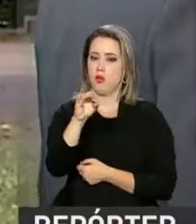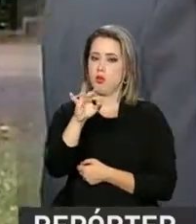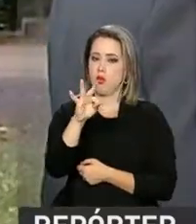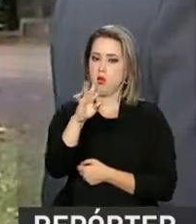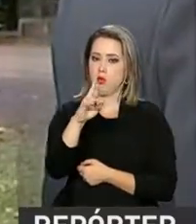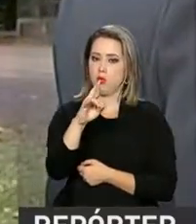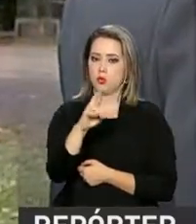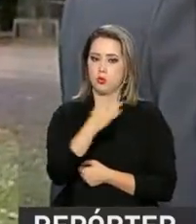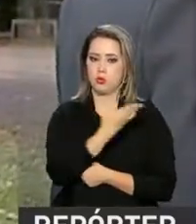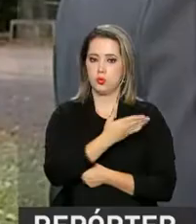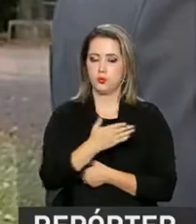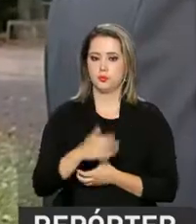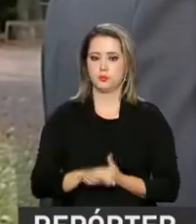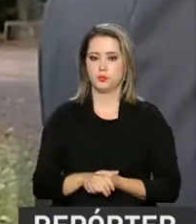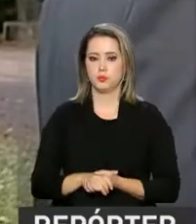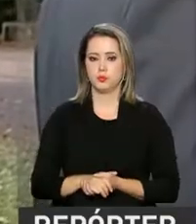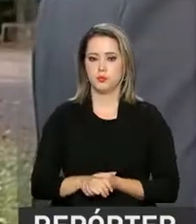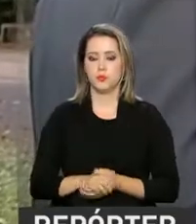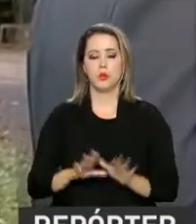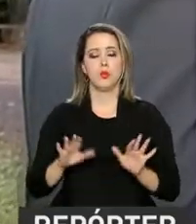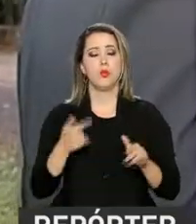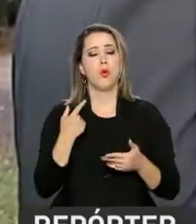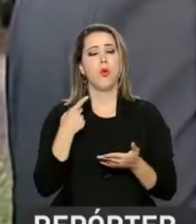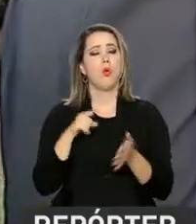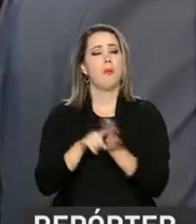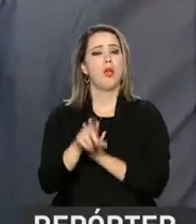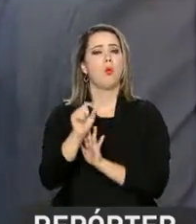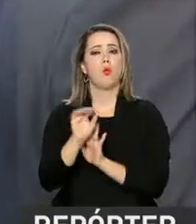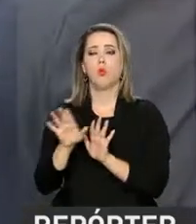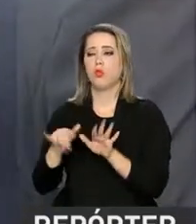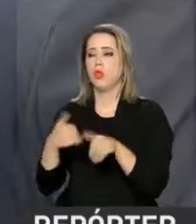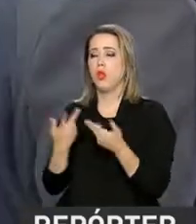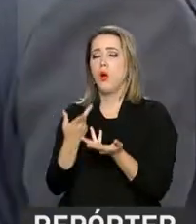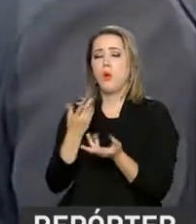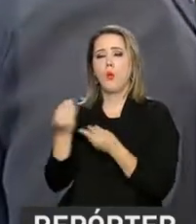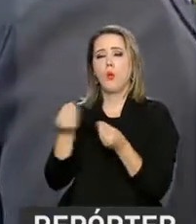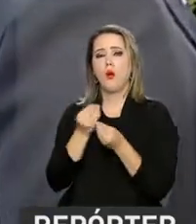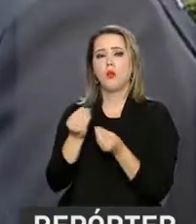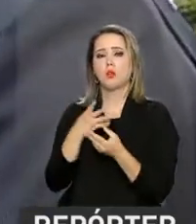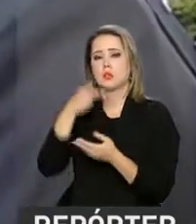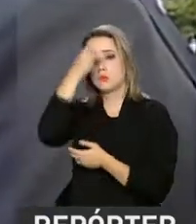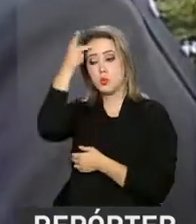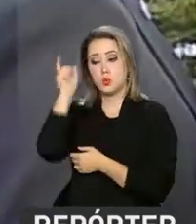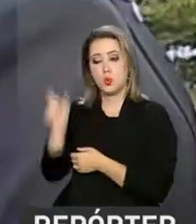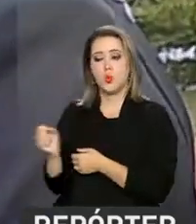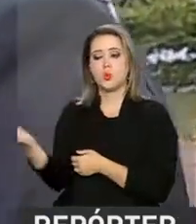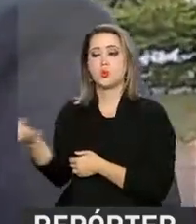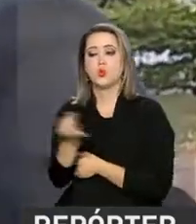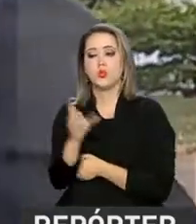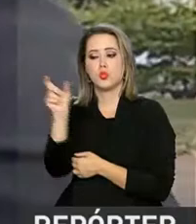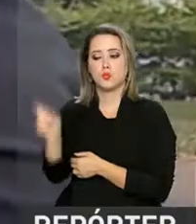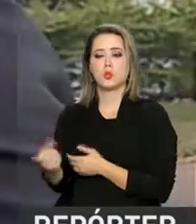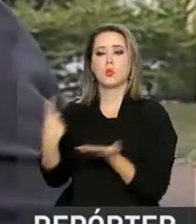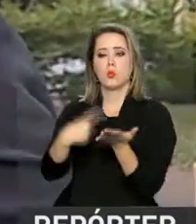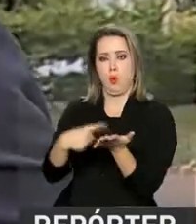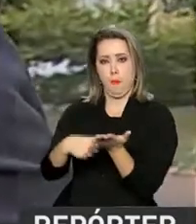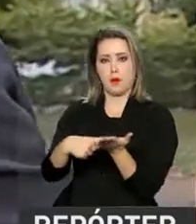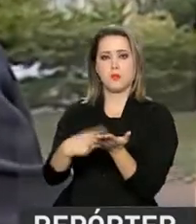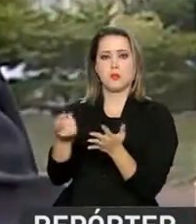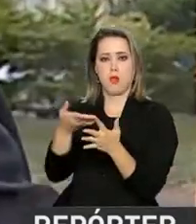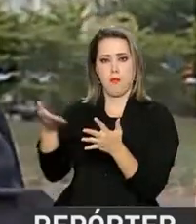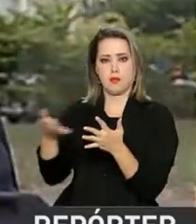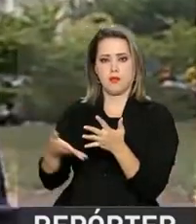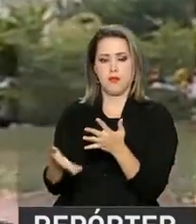Frederico, qual a estimativa que o governo tem de contribuintes que devem aderir ao programa e quanto que deve ser arrecadado? Bem,